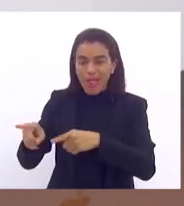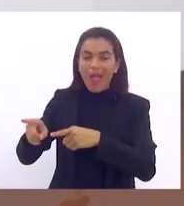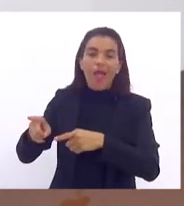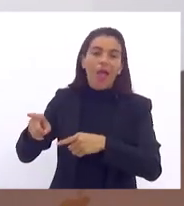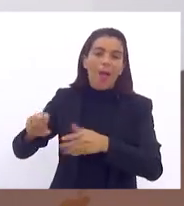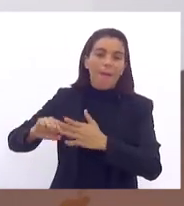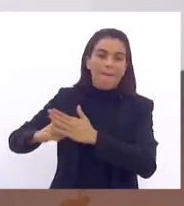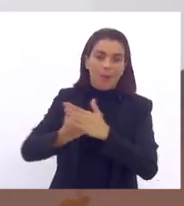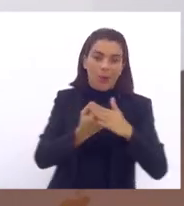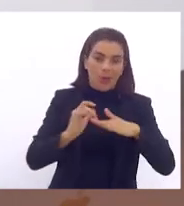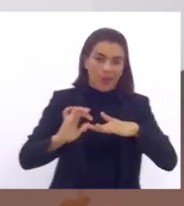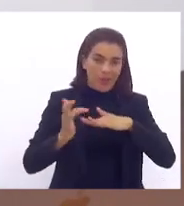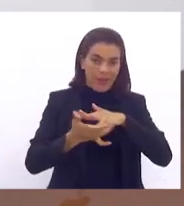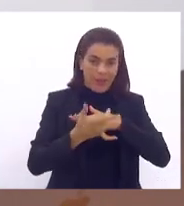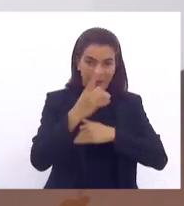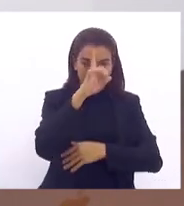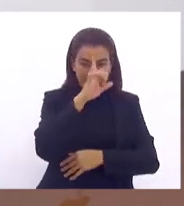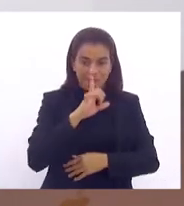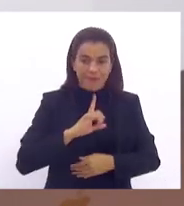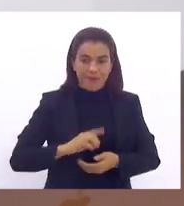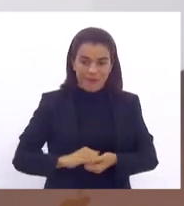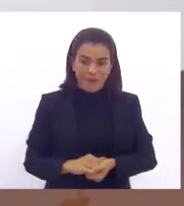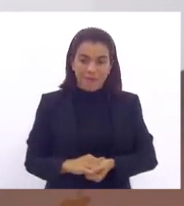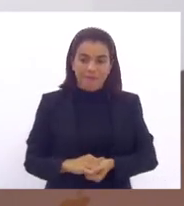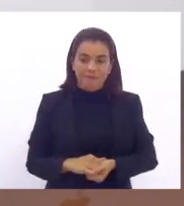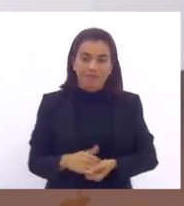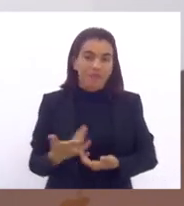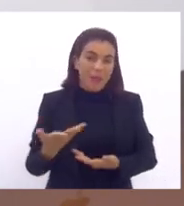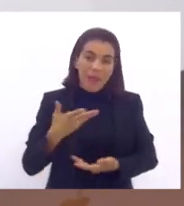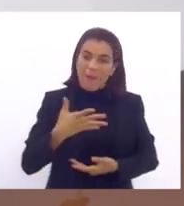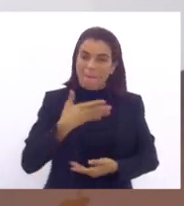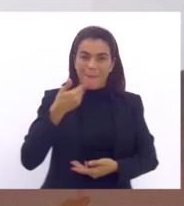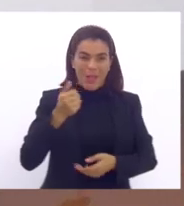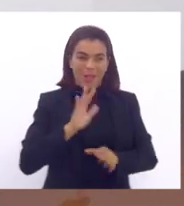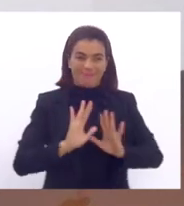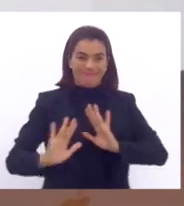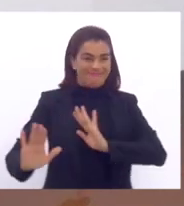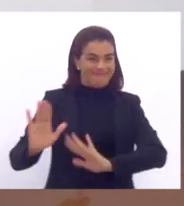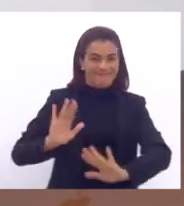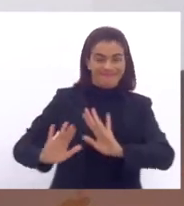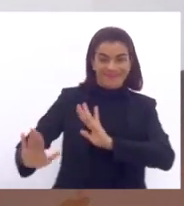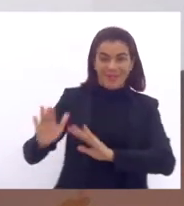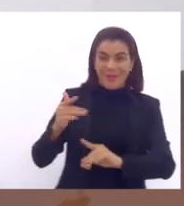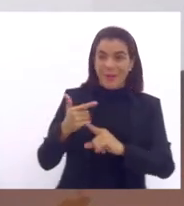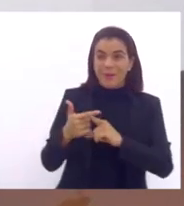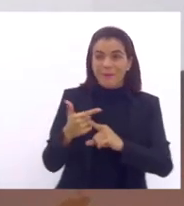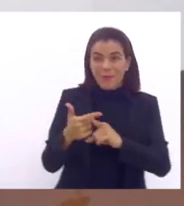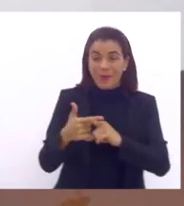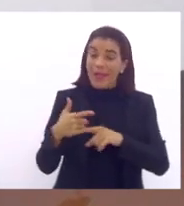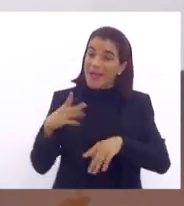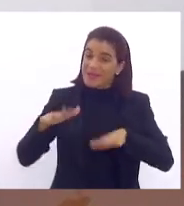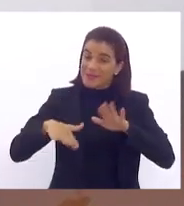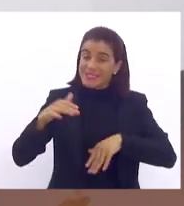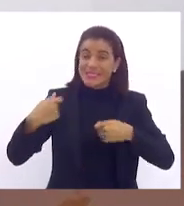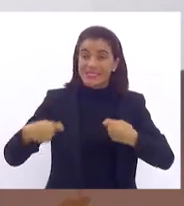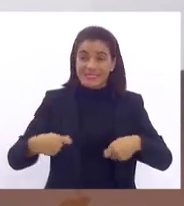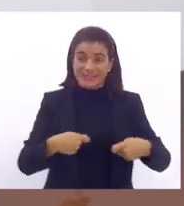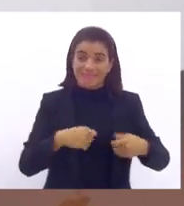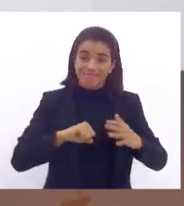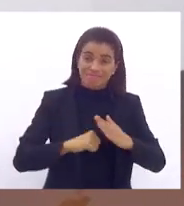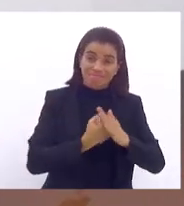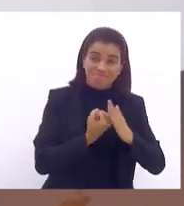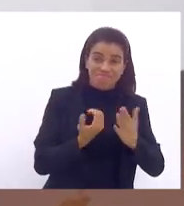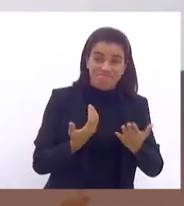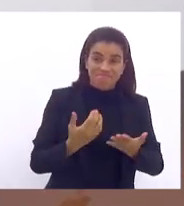eles eles preferem enfim não não se envolver com isso porque eles acham que pode ser necessário mesmo o bloqueio